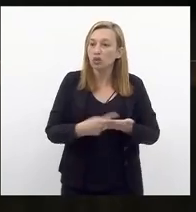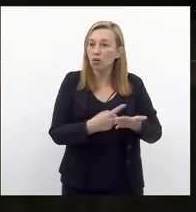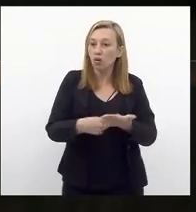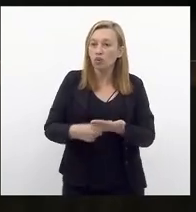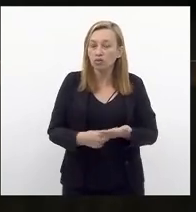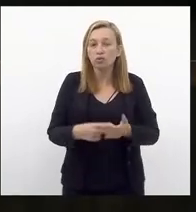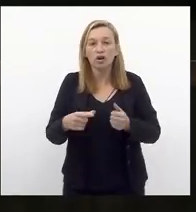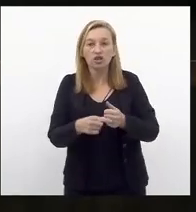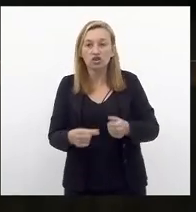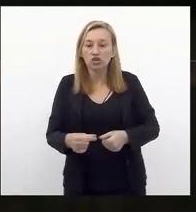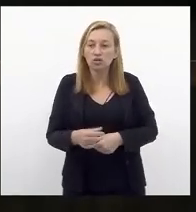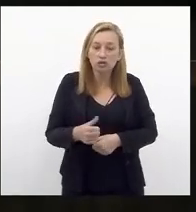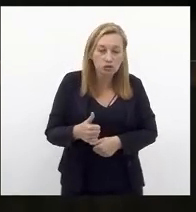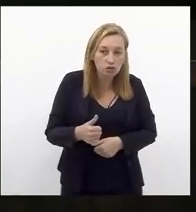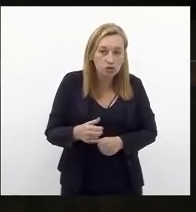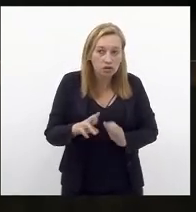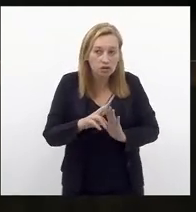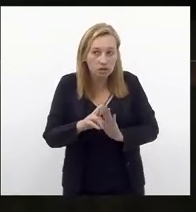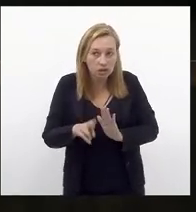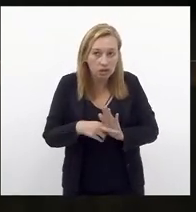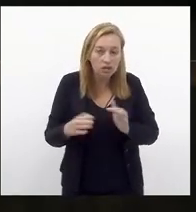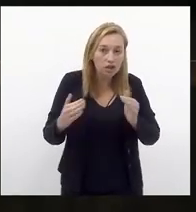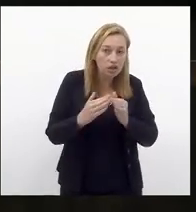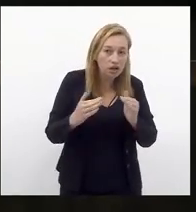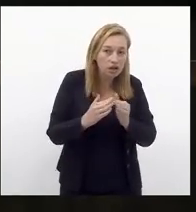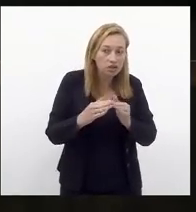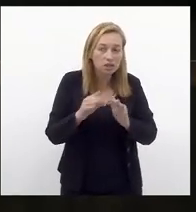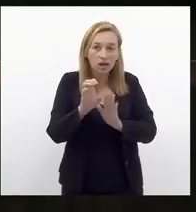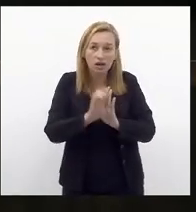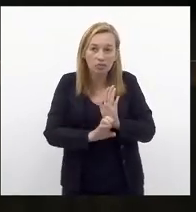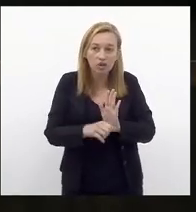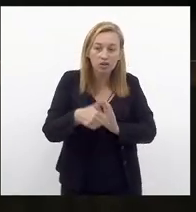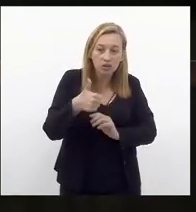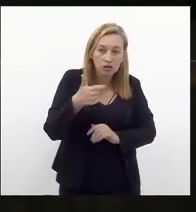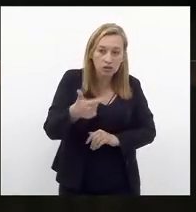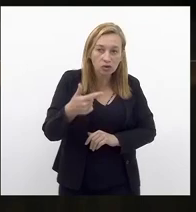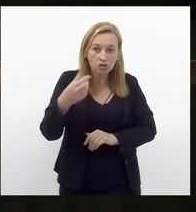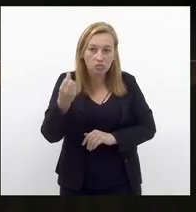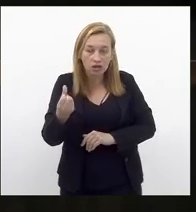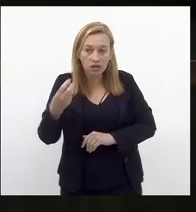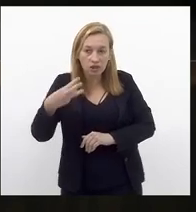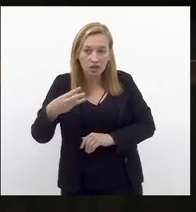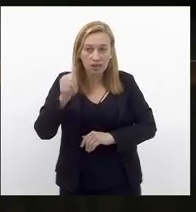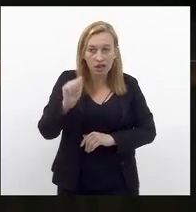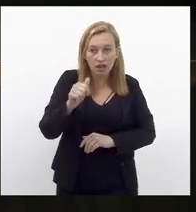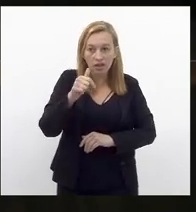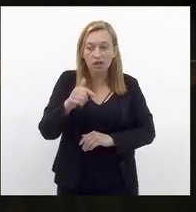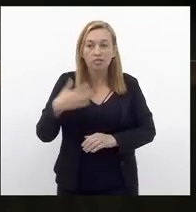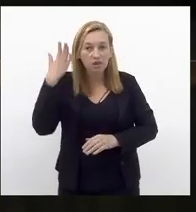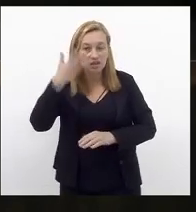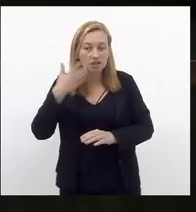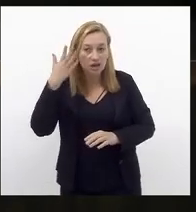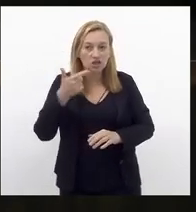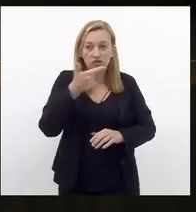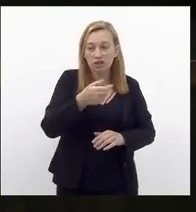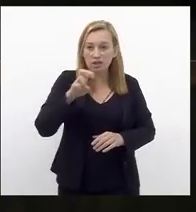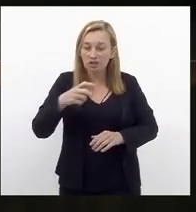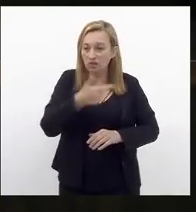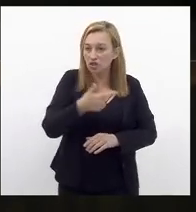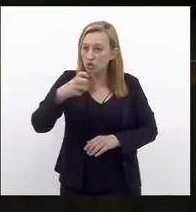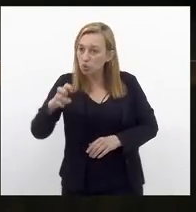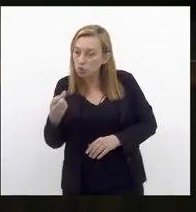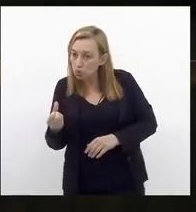Regina o nome do artigo 192 metros tela proposta de emenda condicionada pelo 63 idade 21 de autoria do Poder Executivo mensagem 25/21